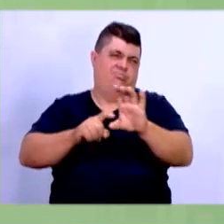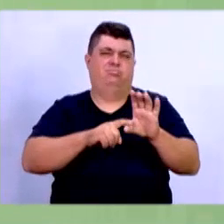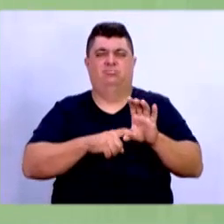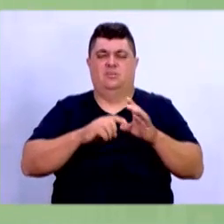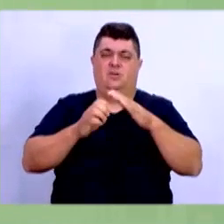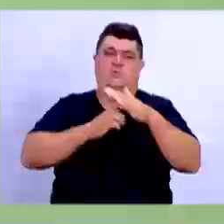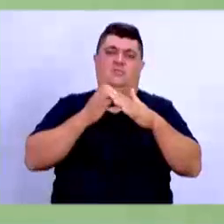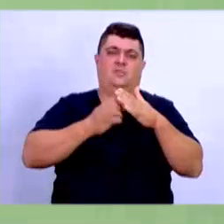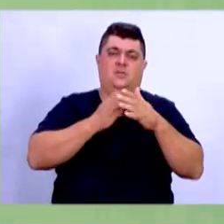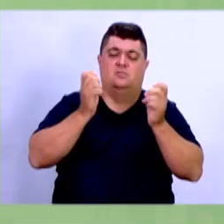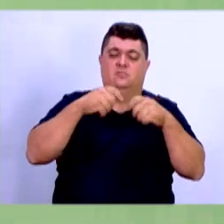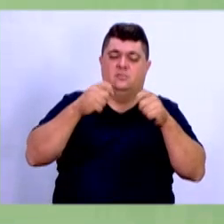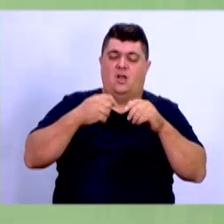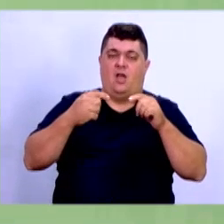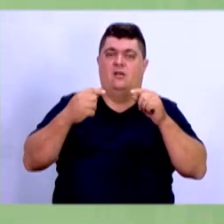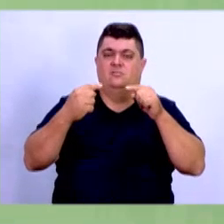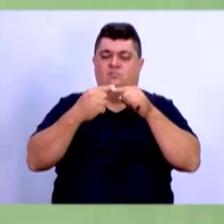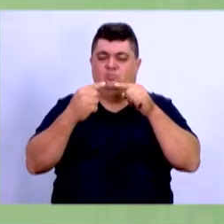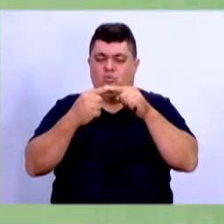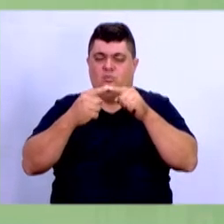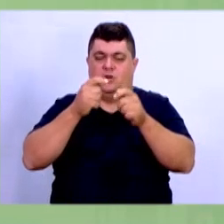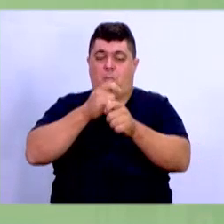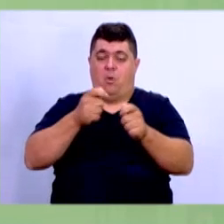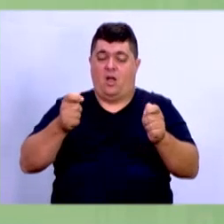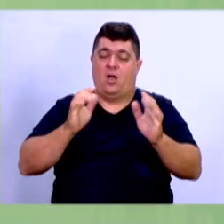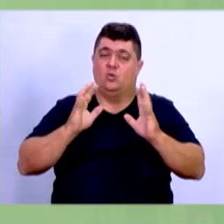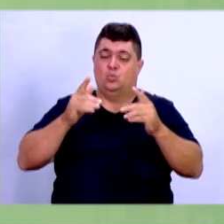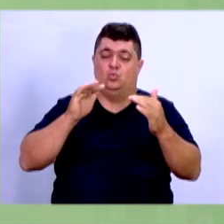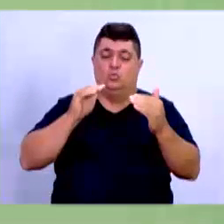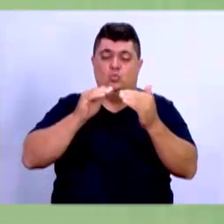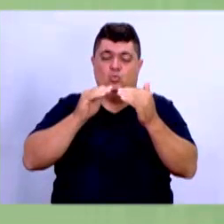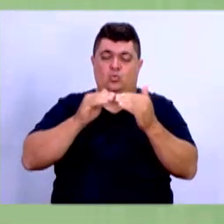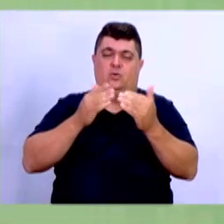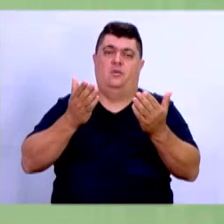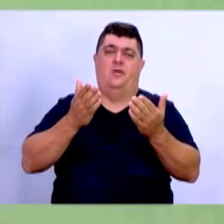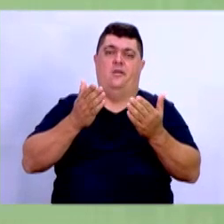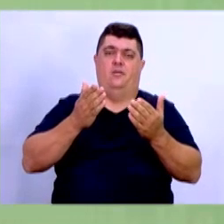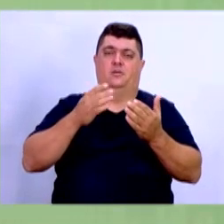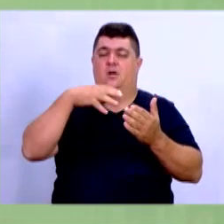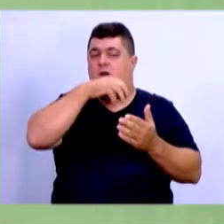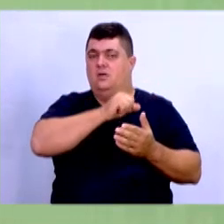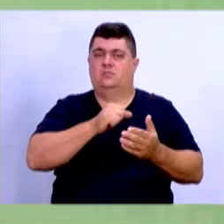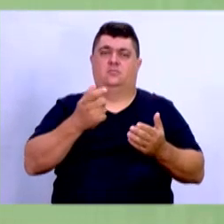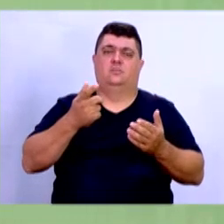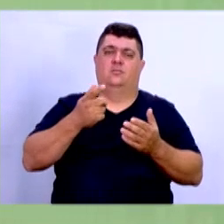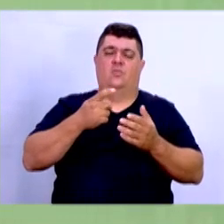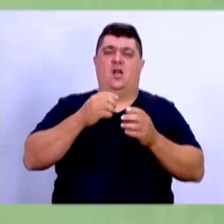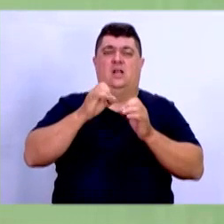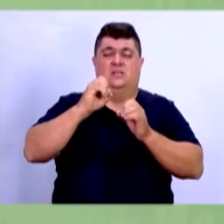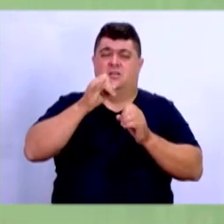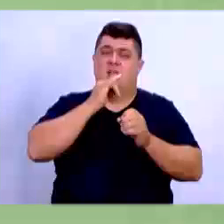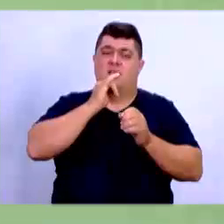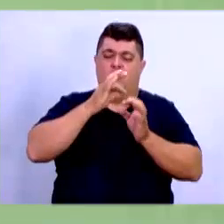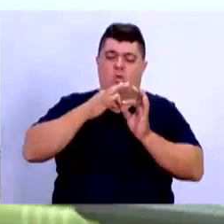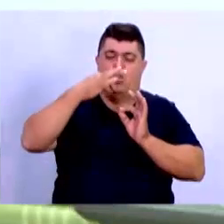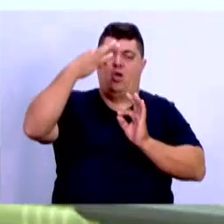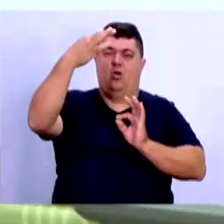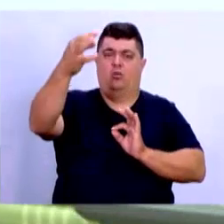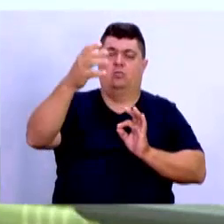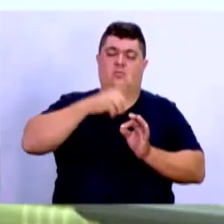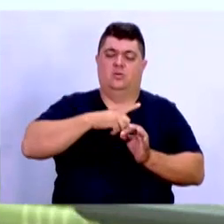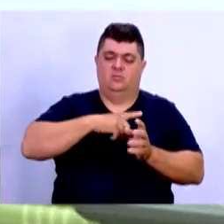a empresa consiga cumprir com suas obrigações financeiras a curto prazo ou que mesmo a longo prazo exista